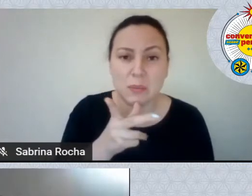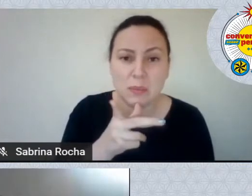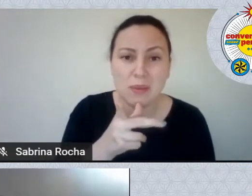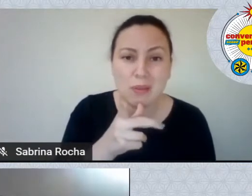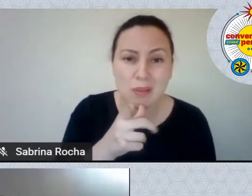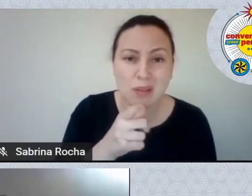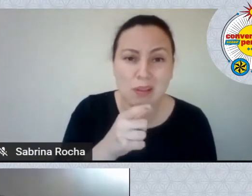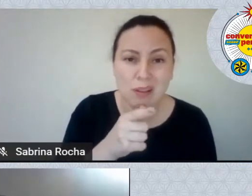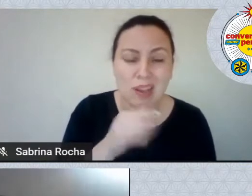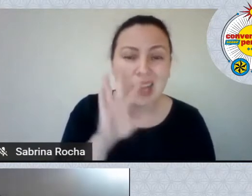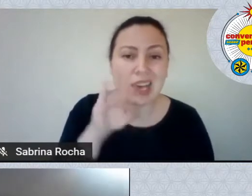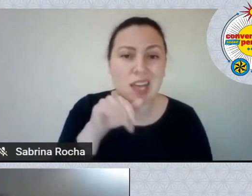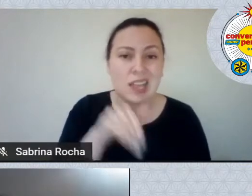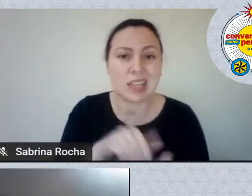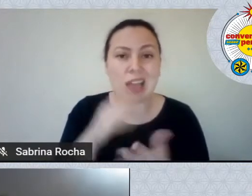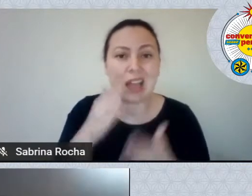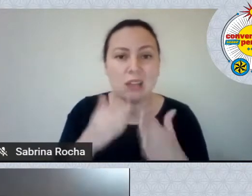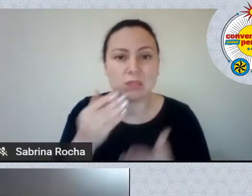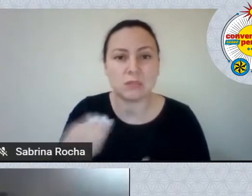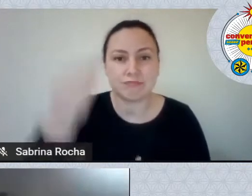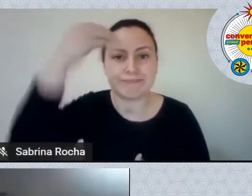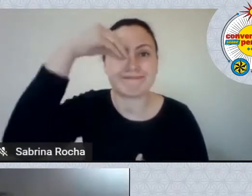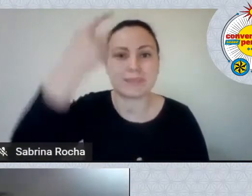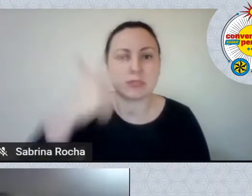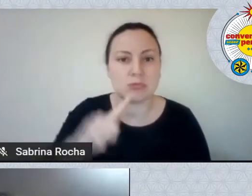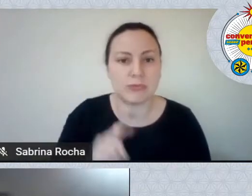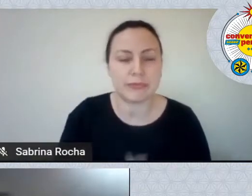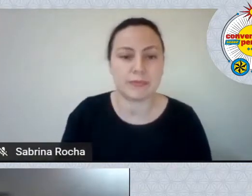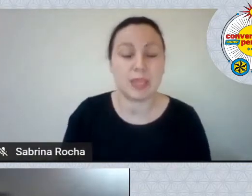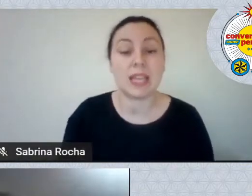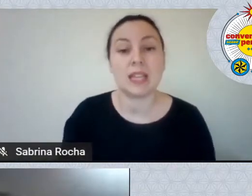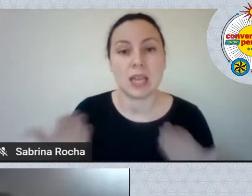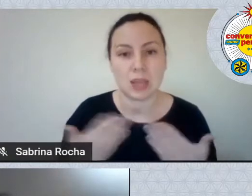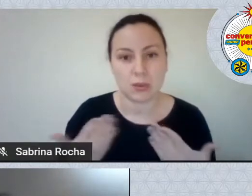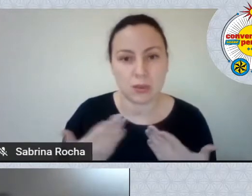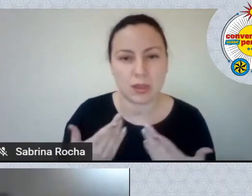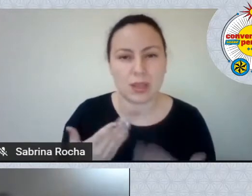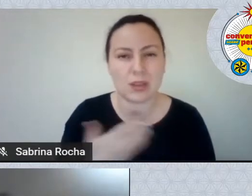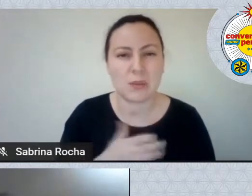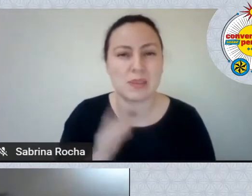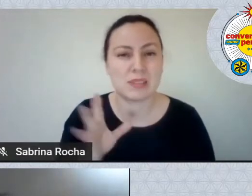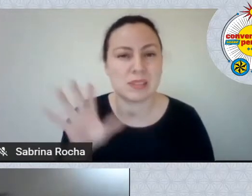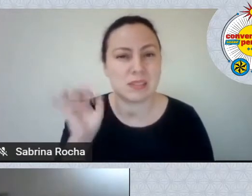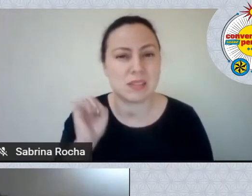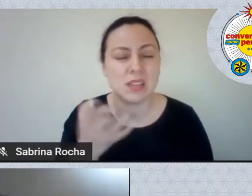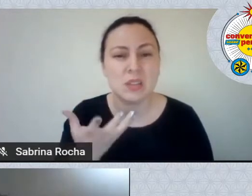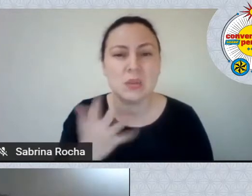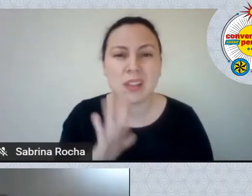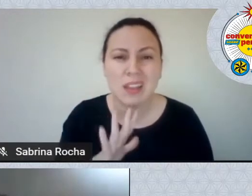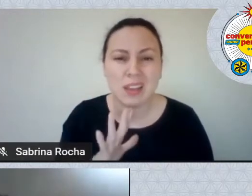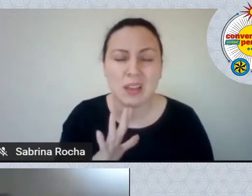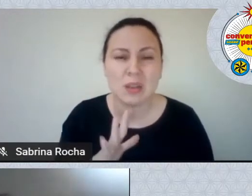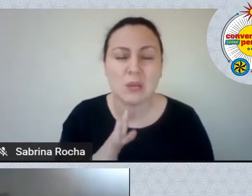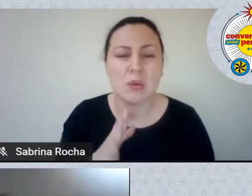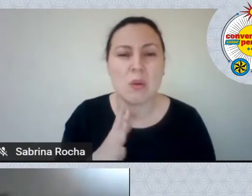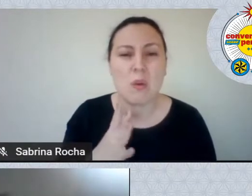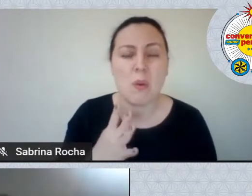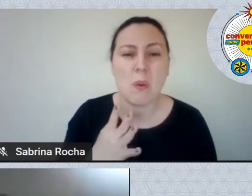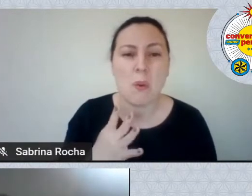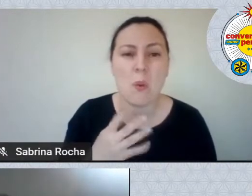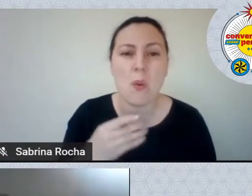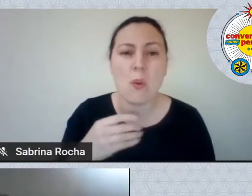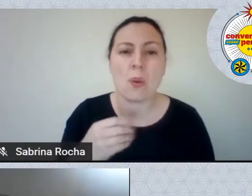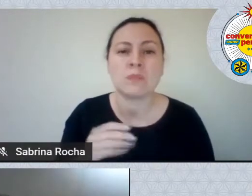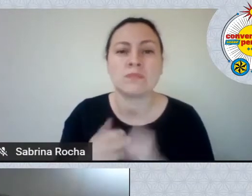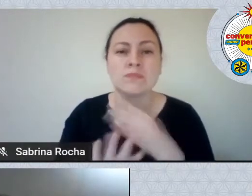reconstituir. Por isso agora a gente começa a ouvir coisas assim, mas eu não quero sair da quarentena. Eu não aguento sair